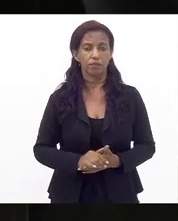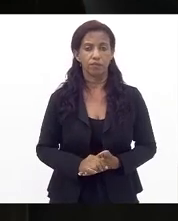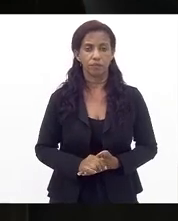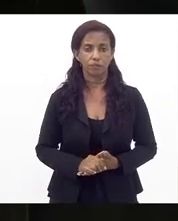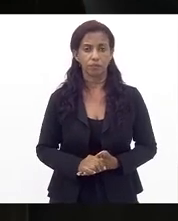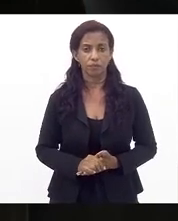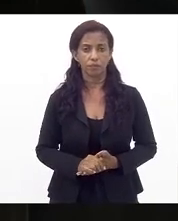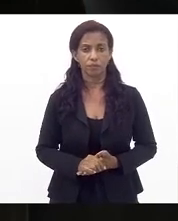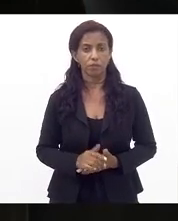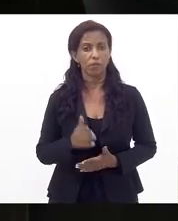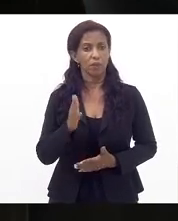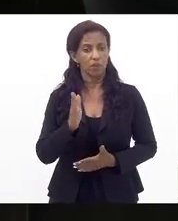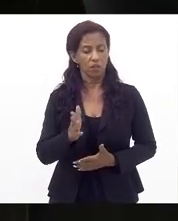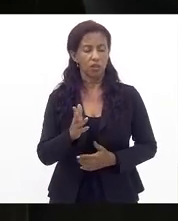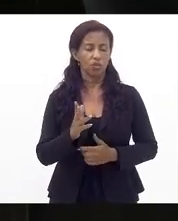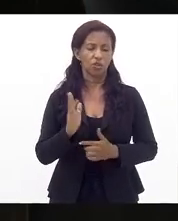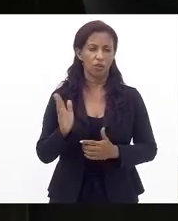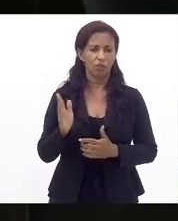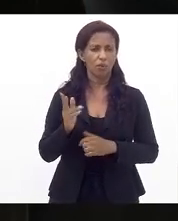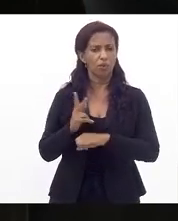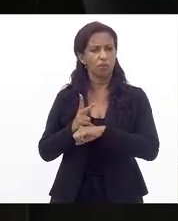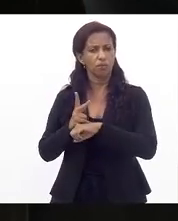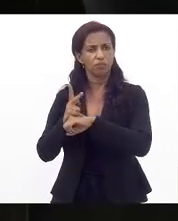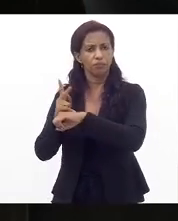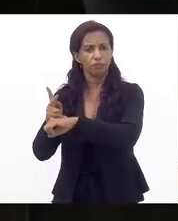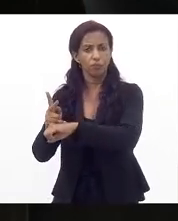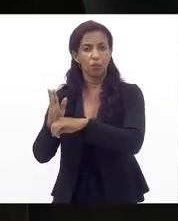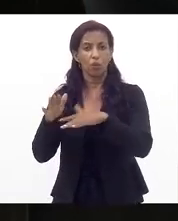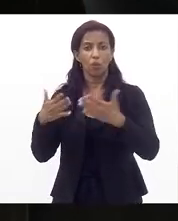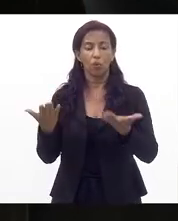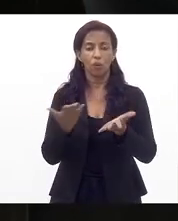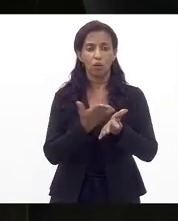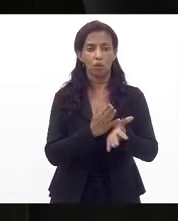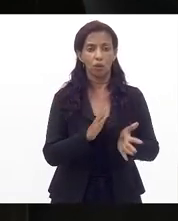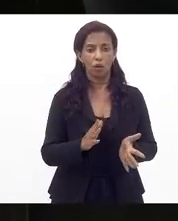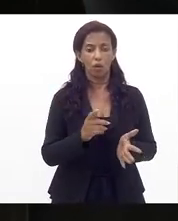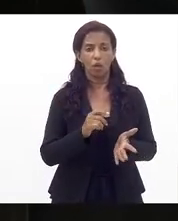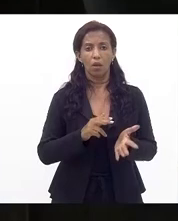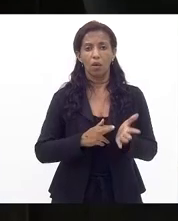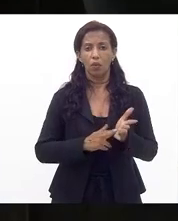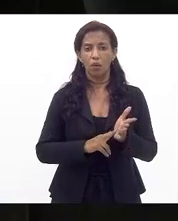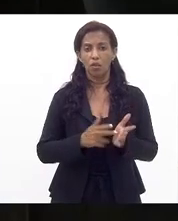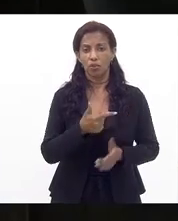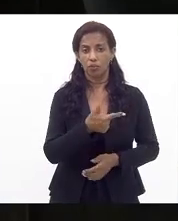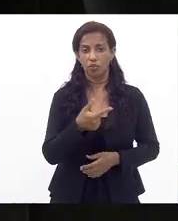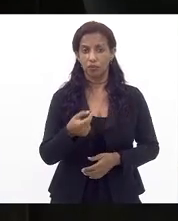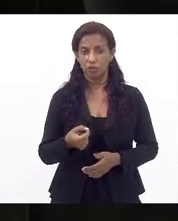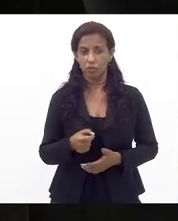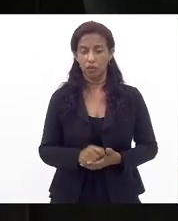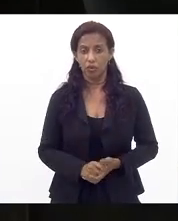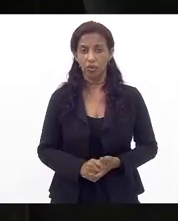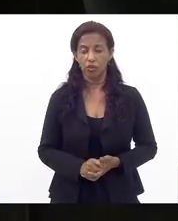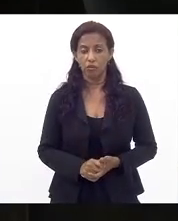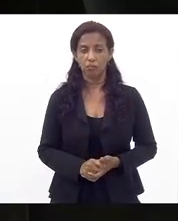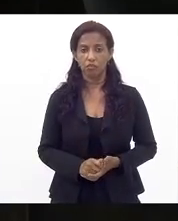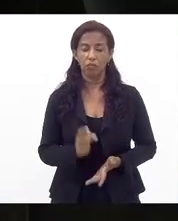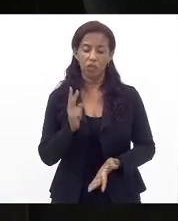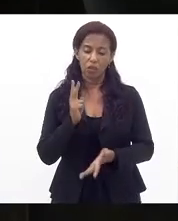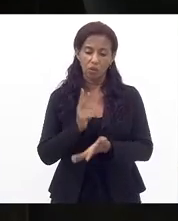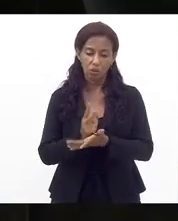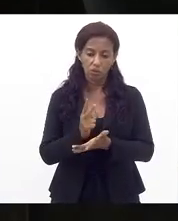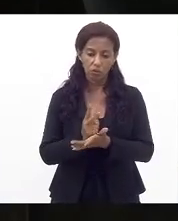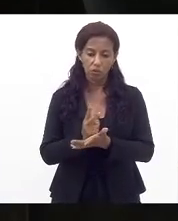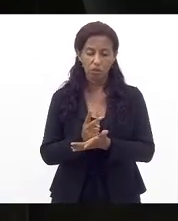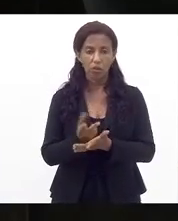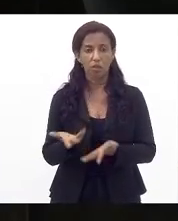a distância que já foi recorrida quando terminou o regime 20 e nos Manteve no